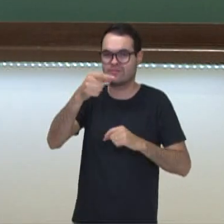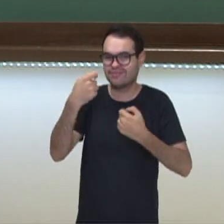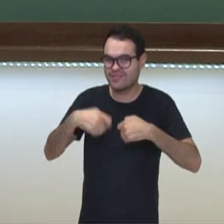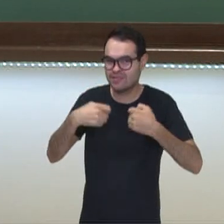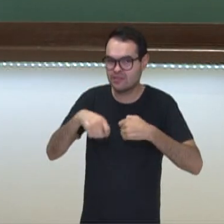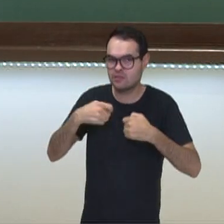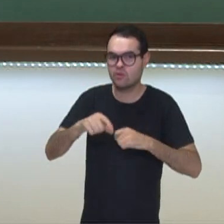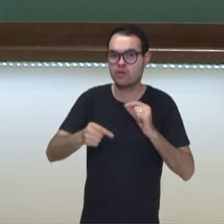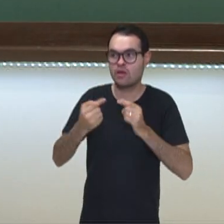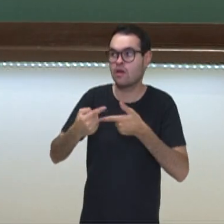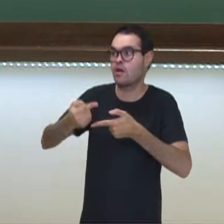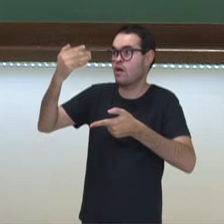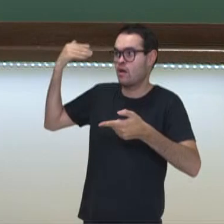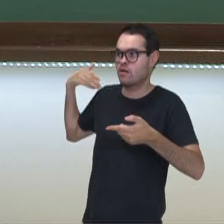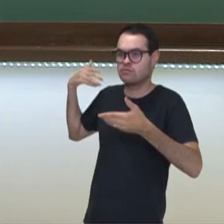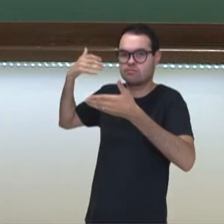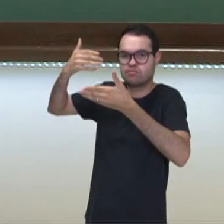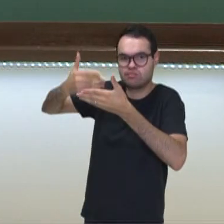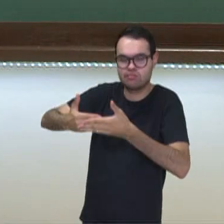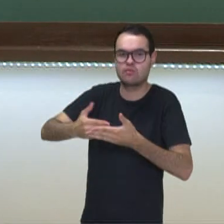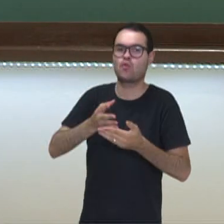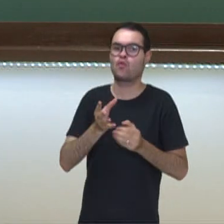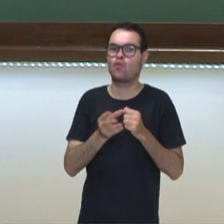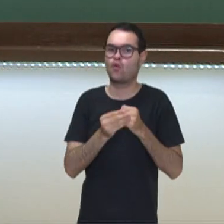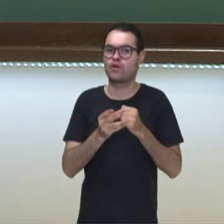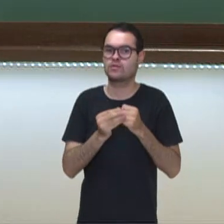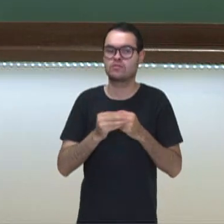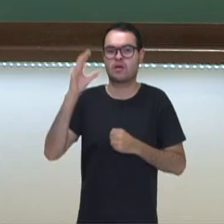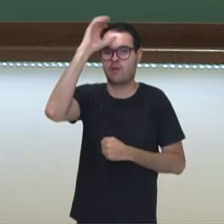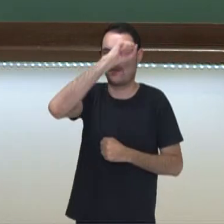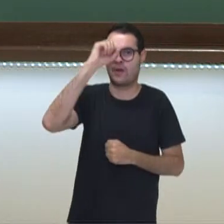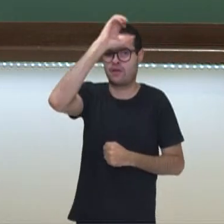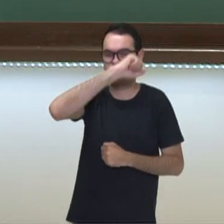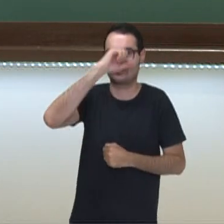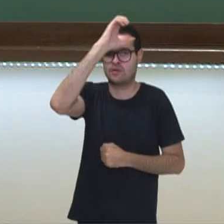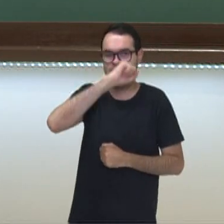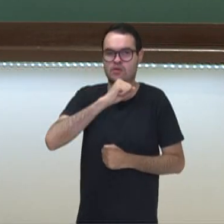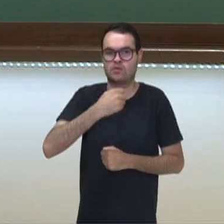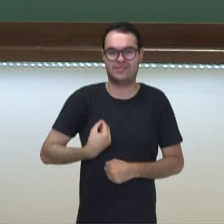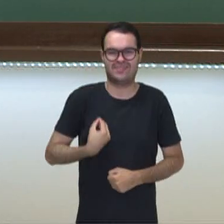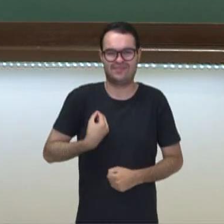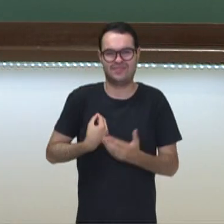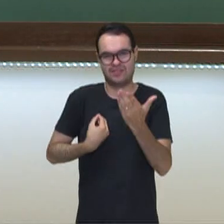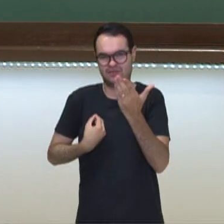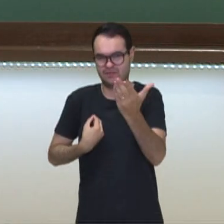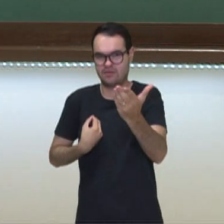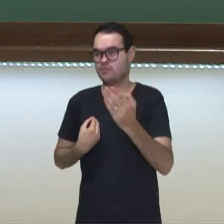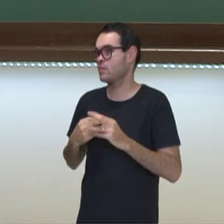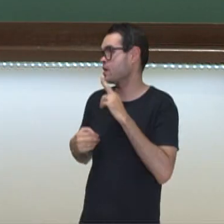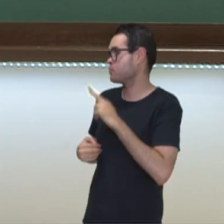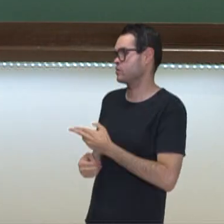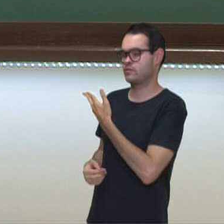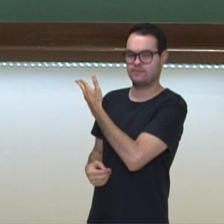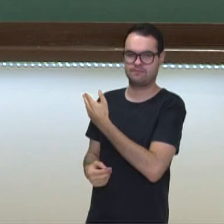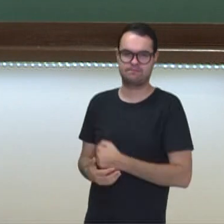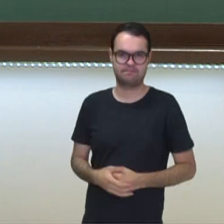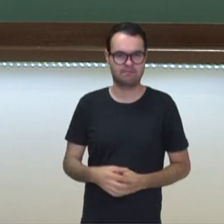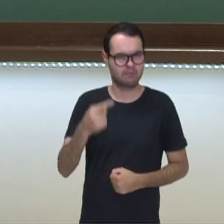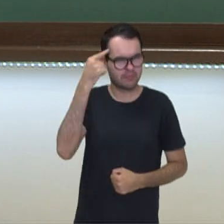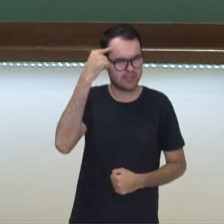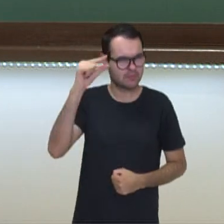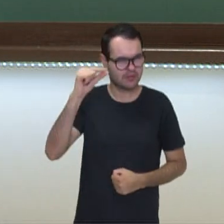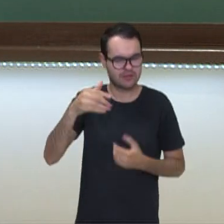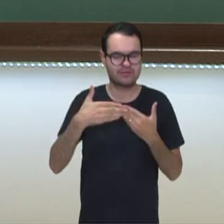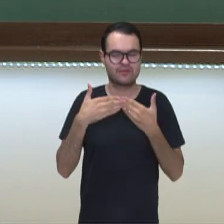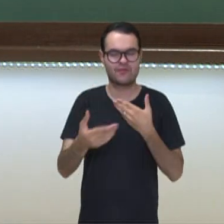conhecimento de mundo que é de vocês, que vocês aprenderam ao longo da experiência da vida de vocês para responder essa questão. Pensem aí um